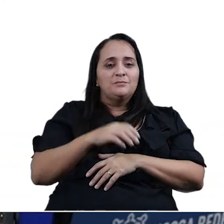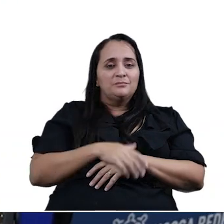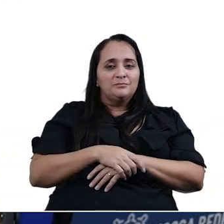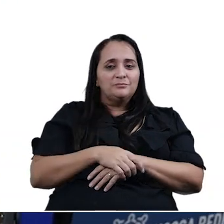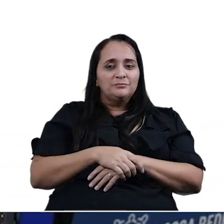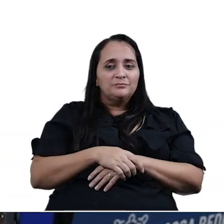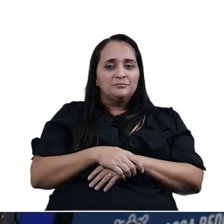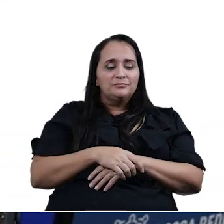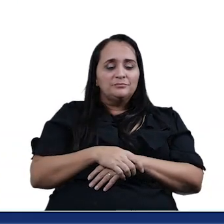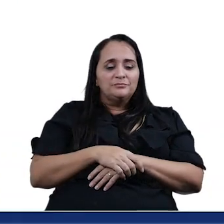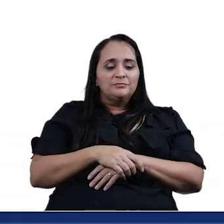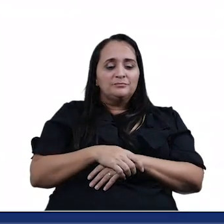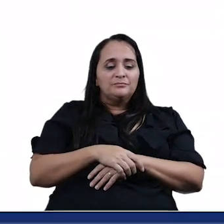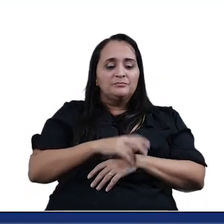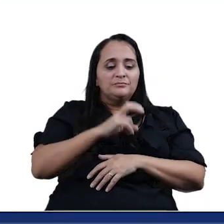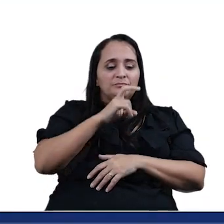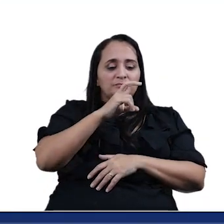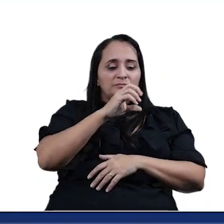925.